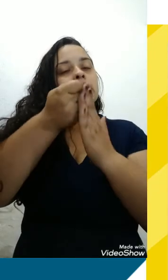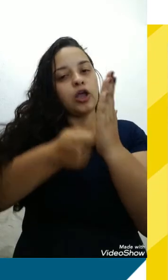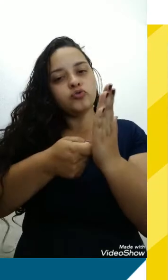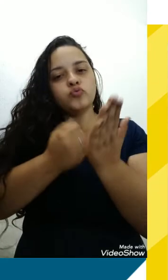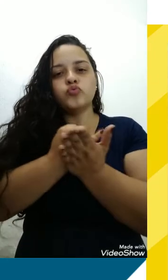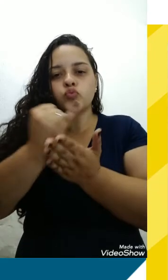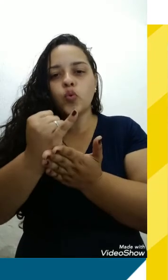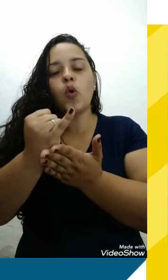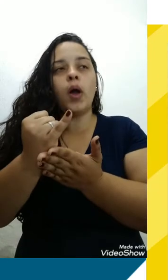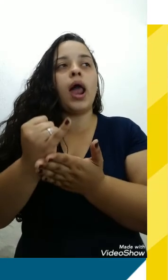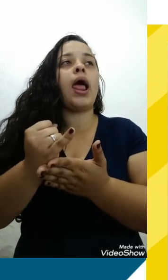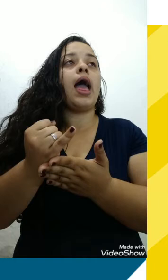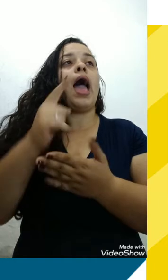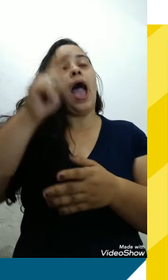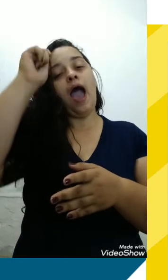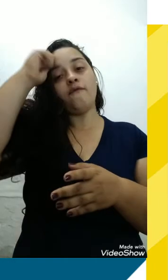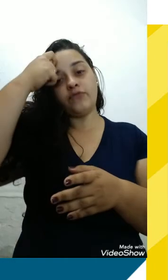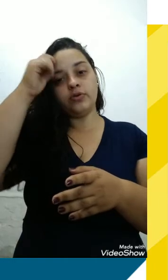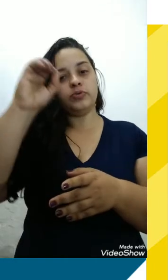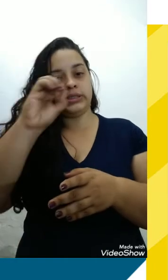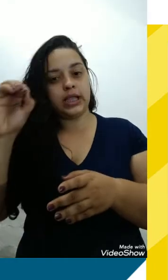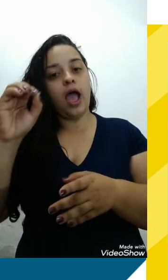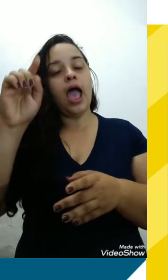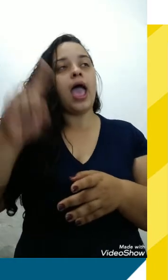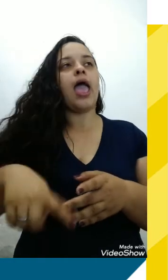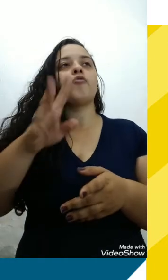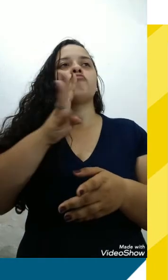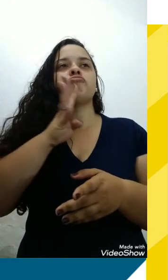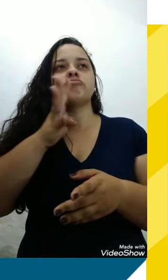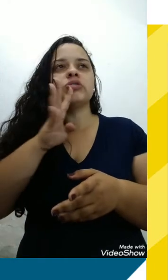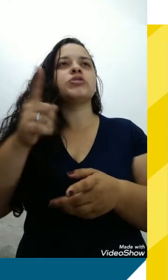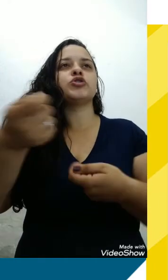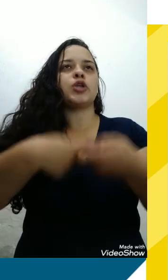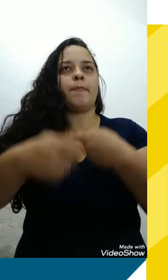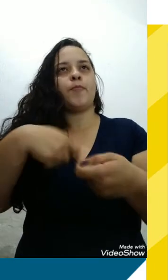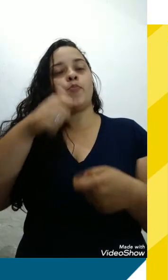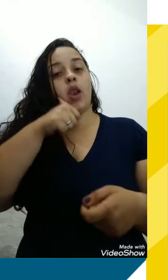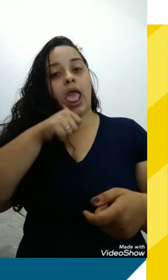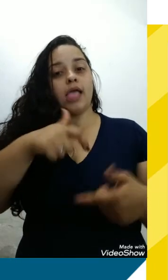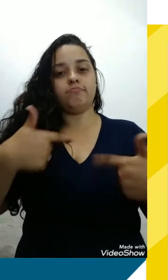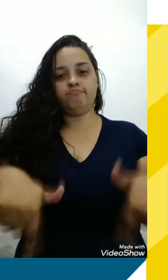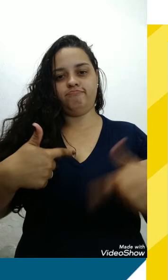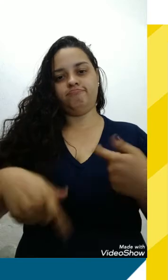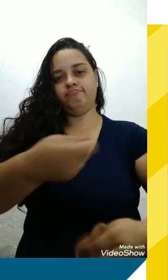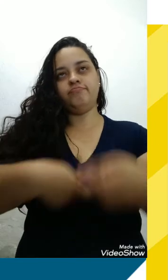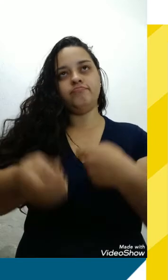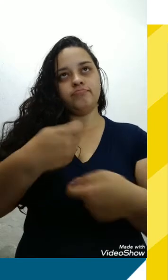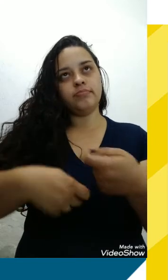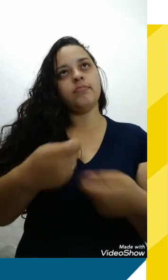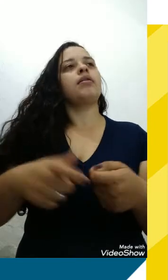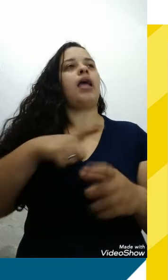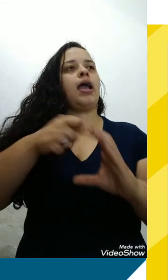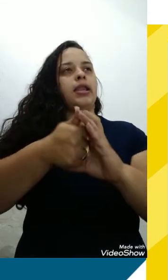assim: a África Ocidental é conhecida pela dinâmica das suas mulheres comerciantes, caracterizadas pela perícia, autonomia